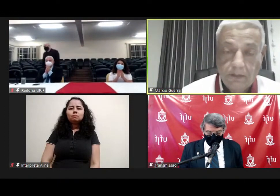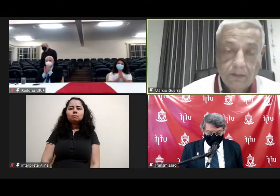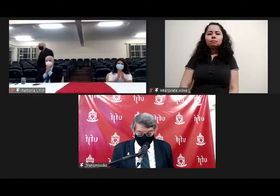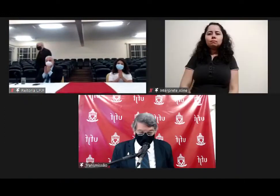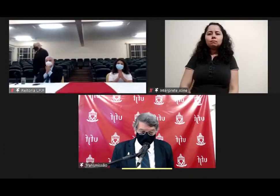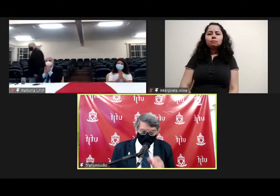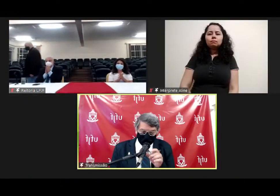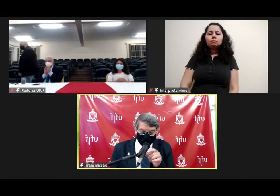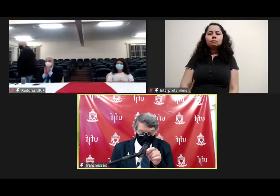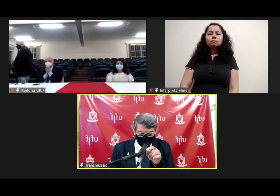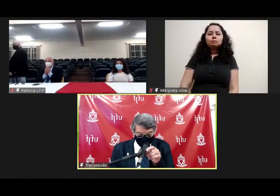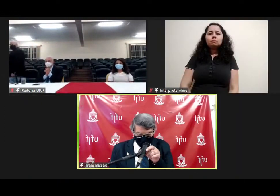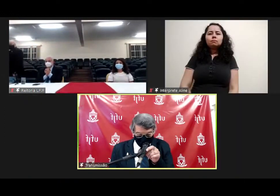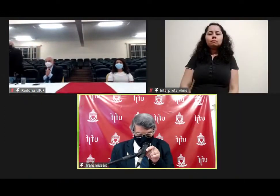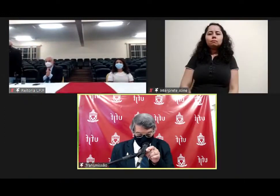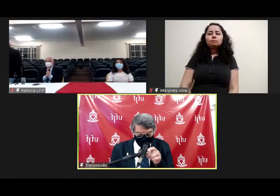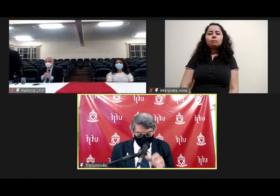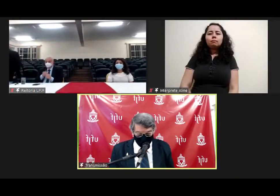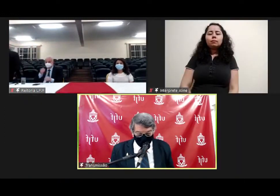Padre.